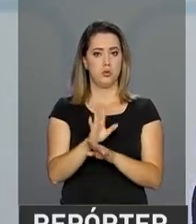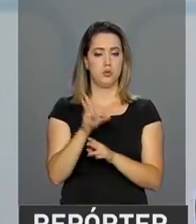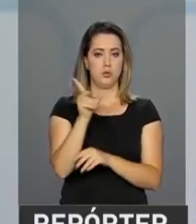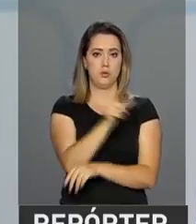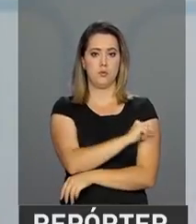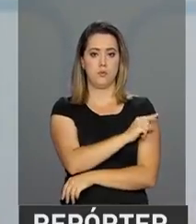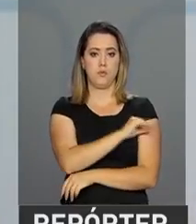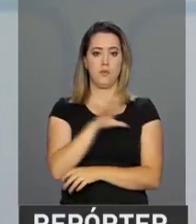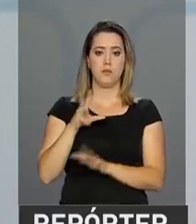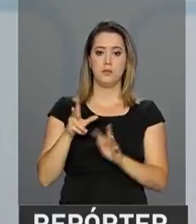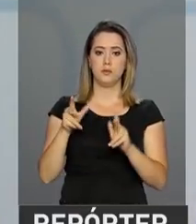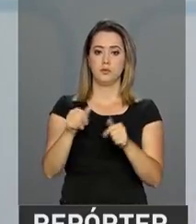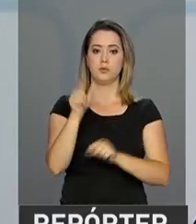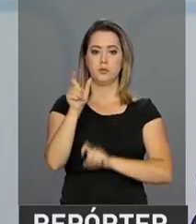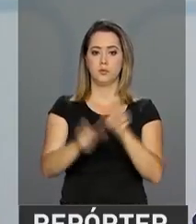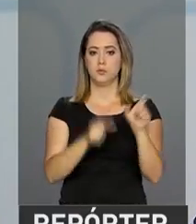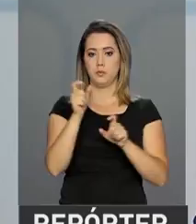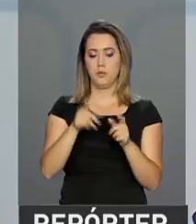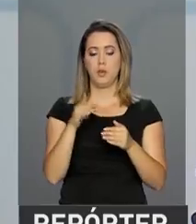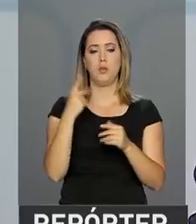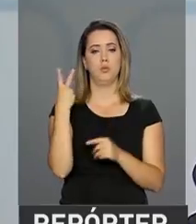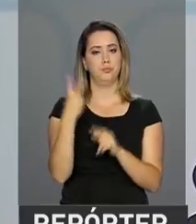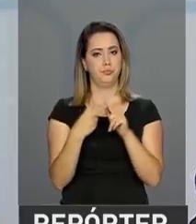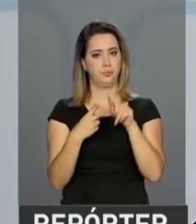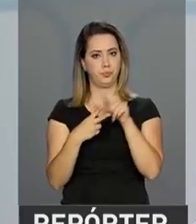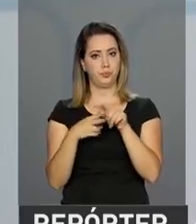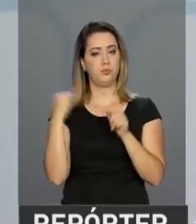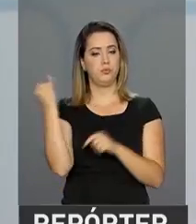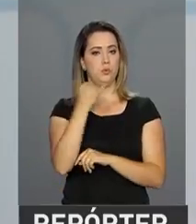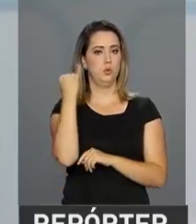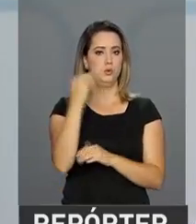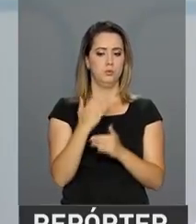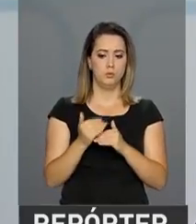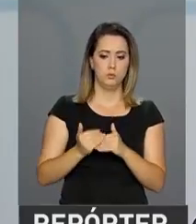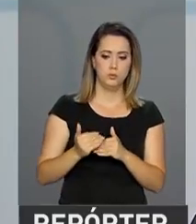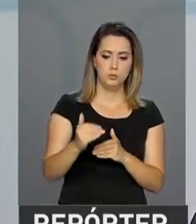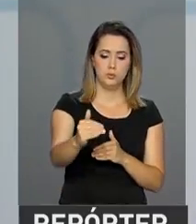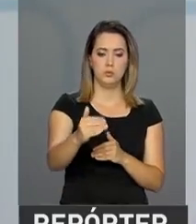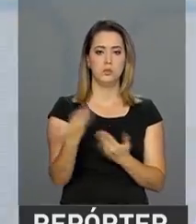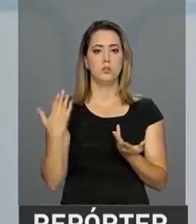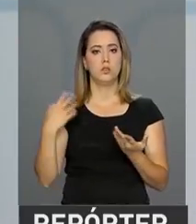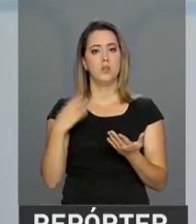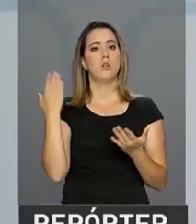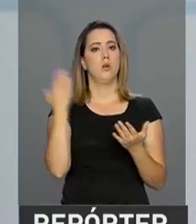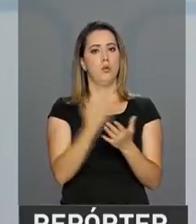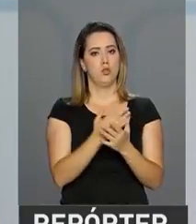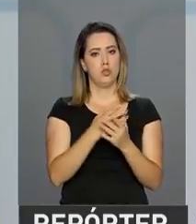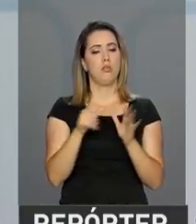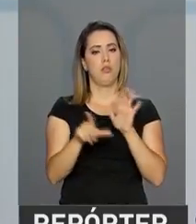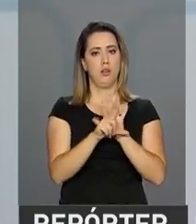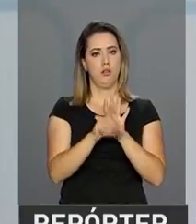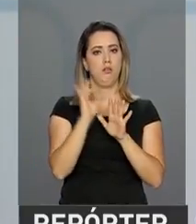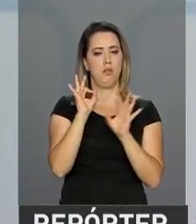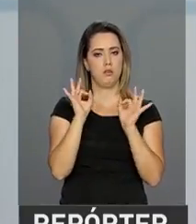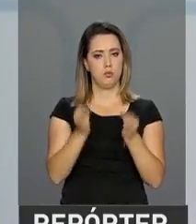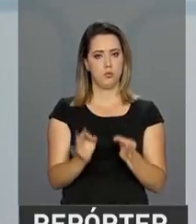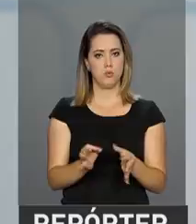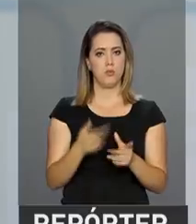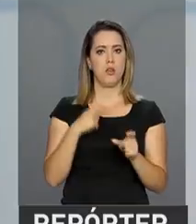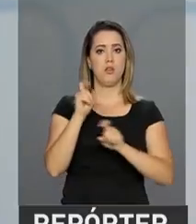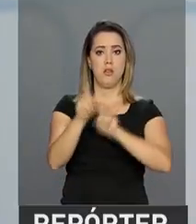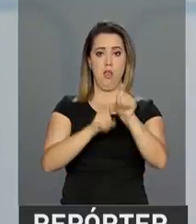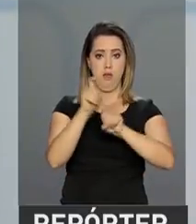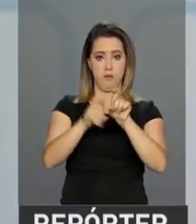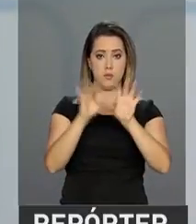vacinal são dois avanços muito importantes que nós consolidaremos a portaria da escola já está em vigor ea informatização está